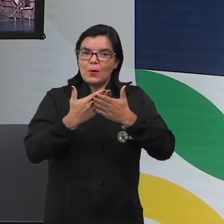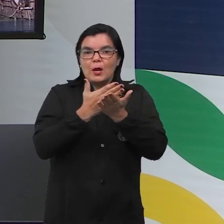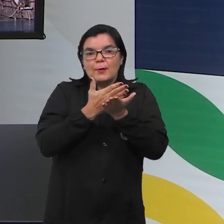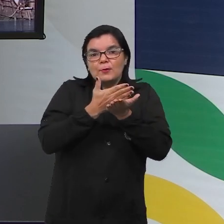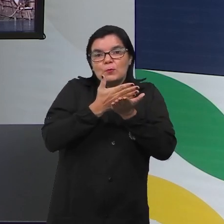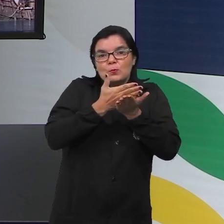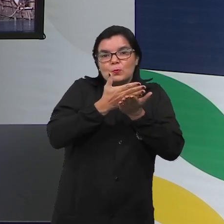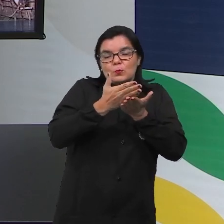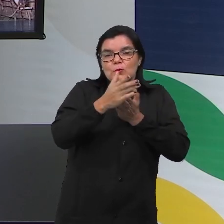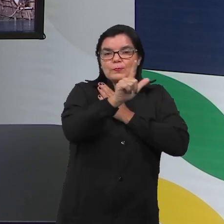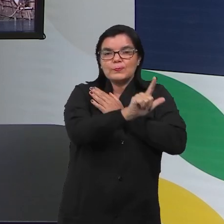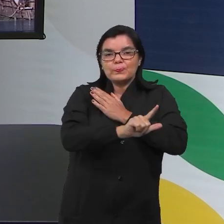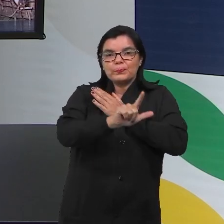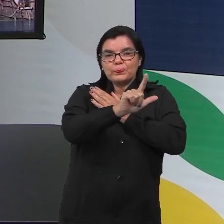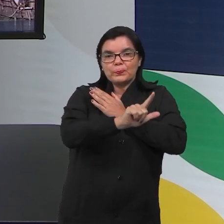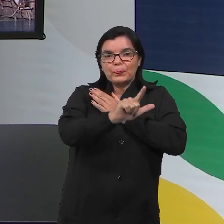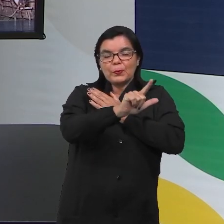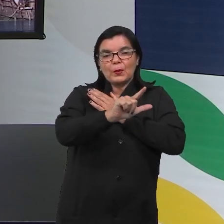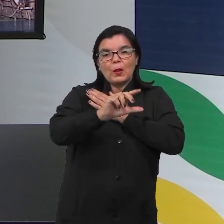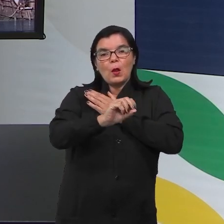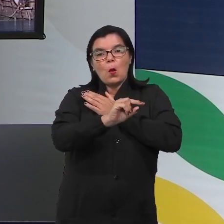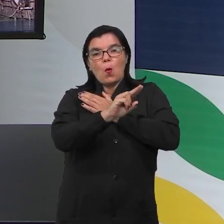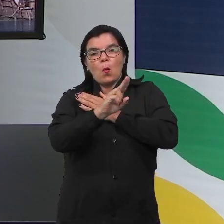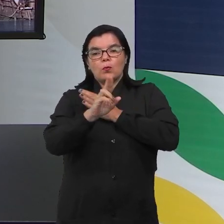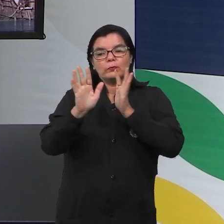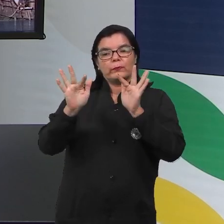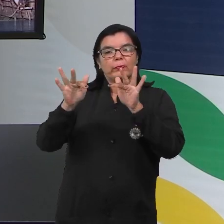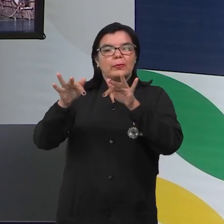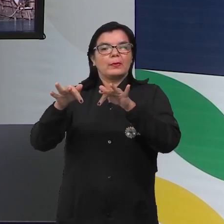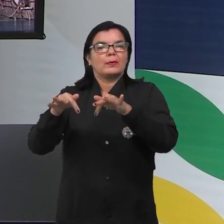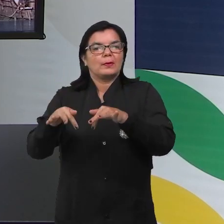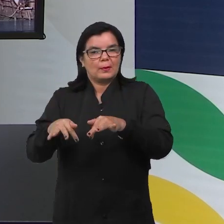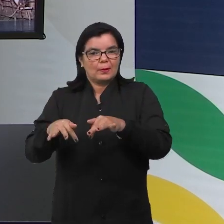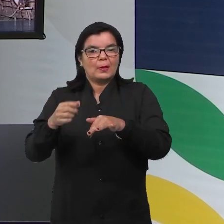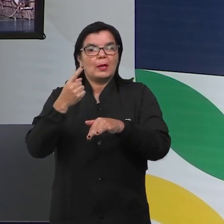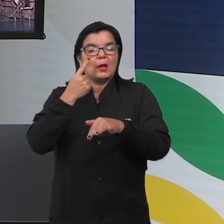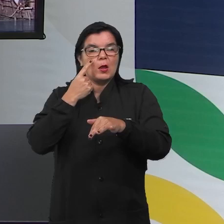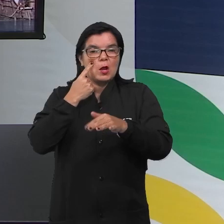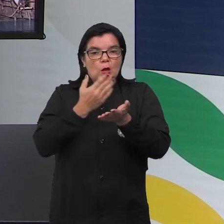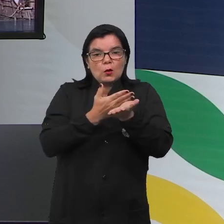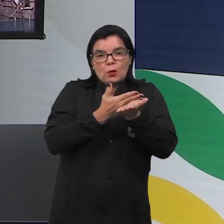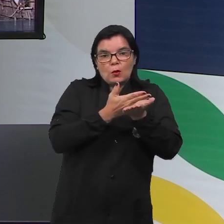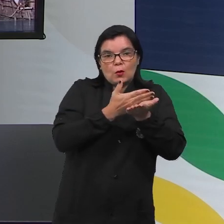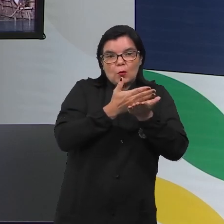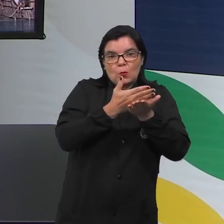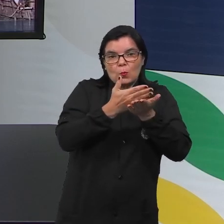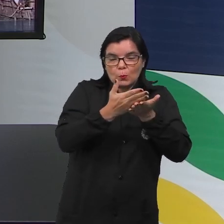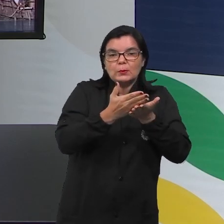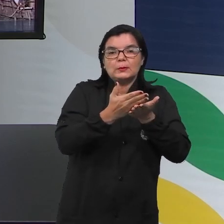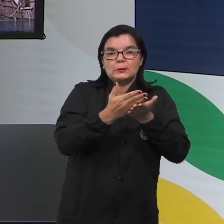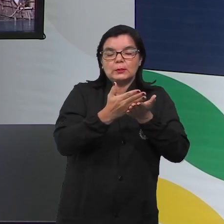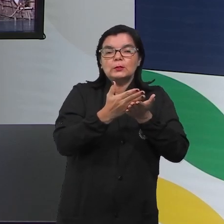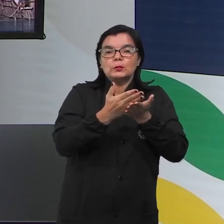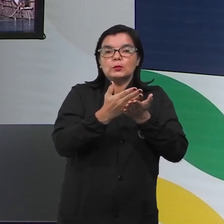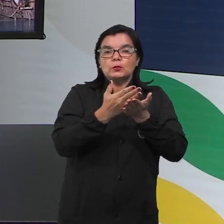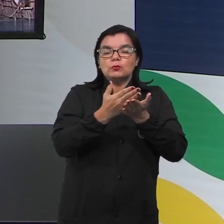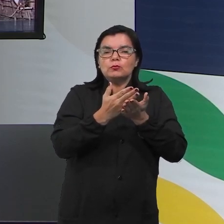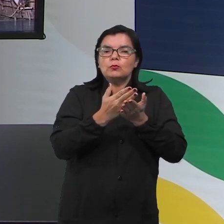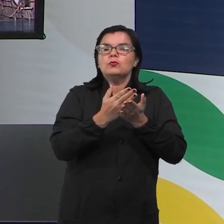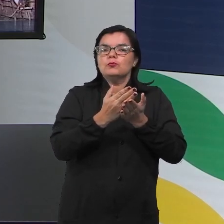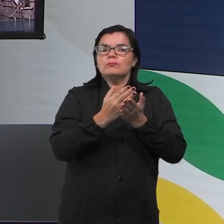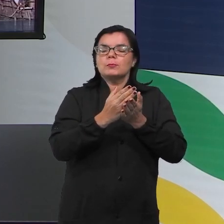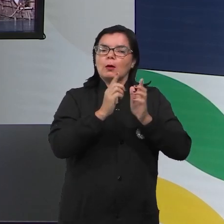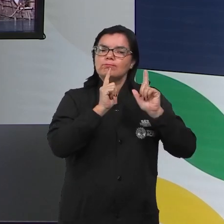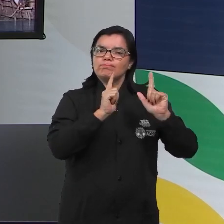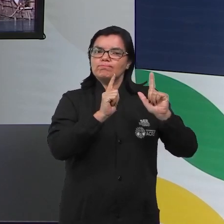início de uma literatura ou do final dela. Eu observo ali o marco de uma manifestação literária